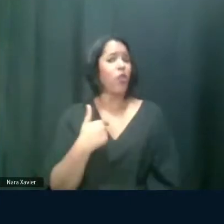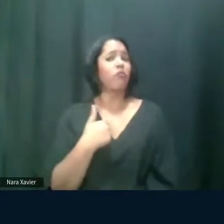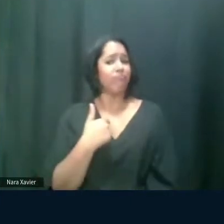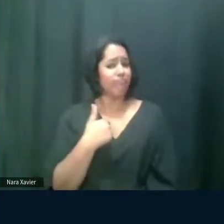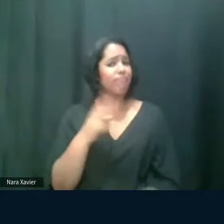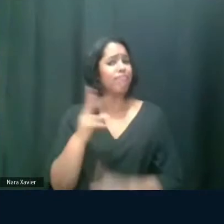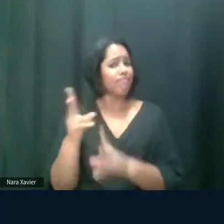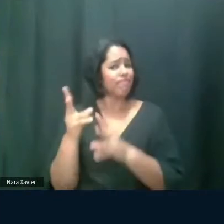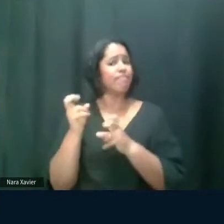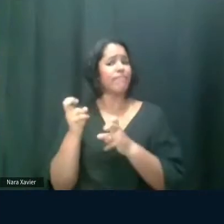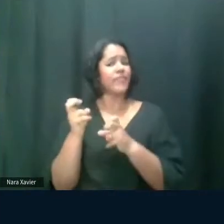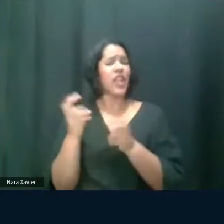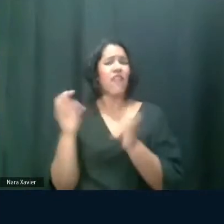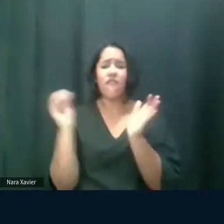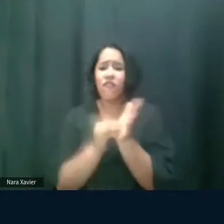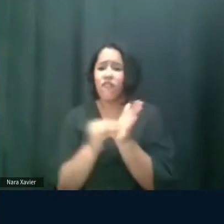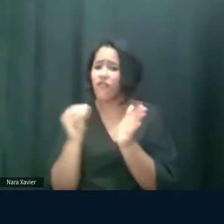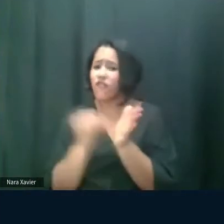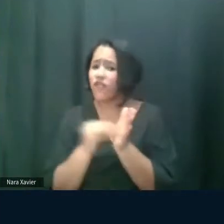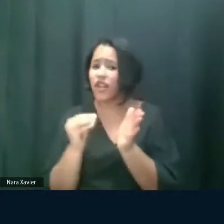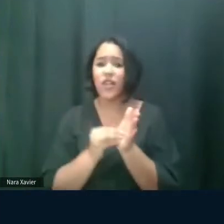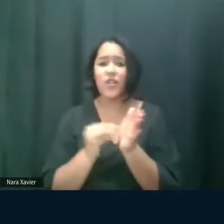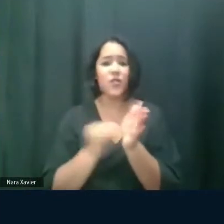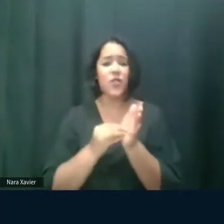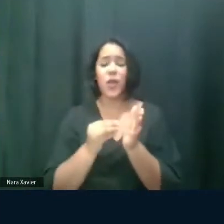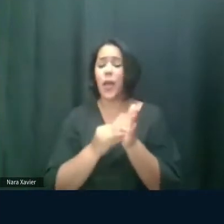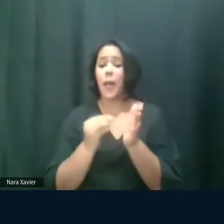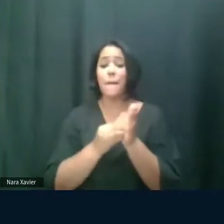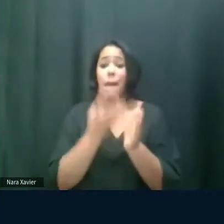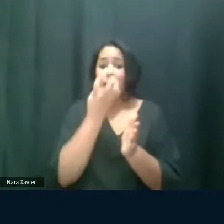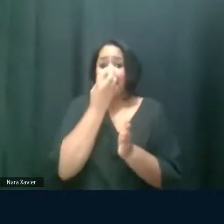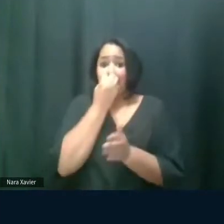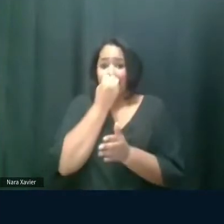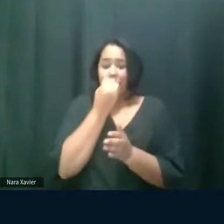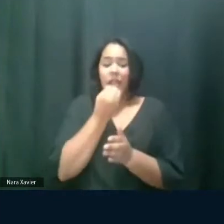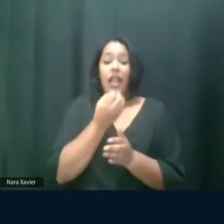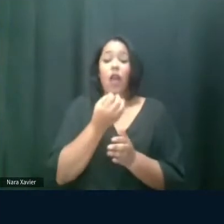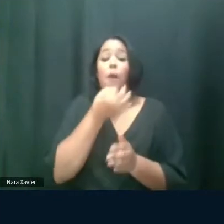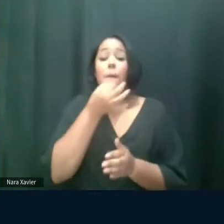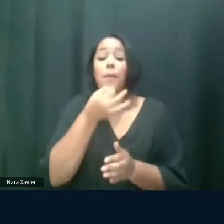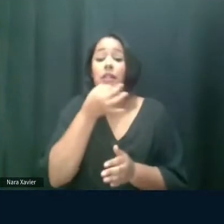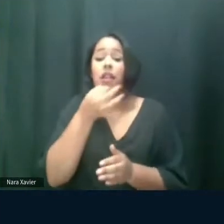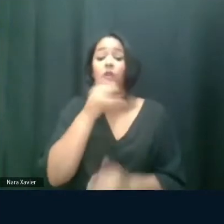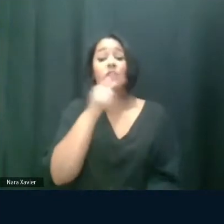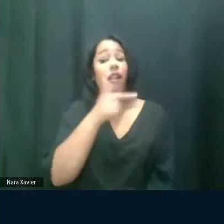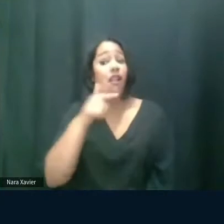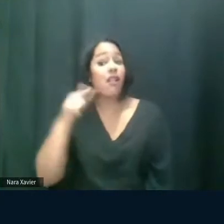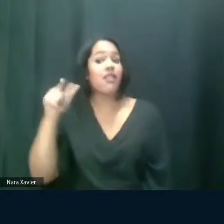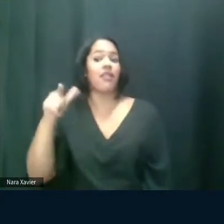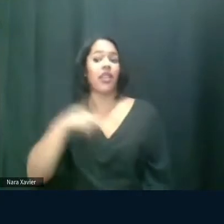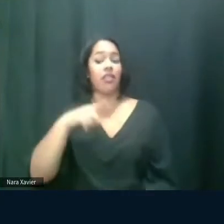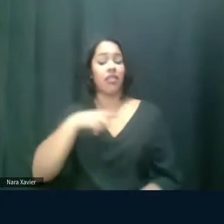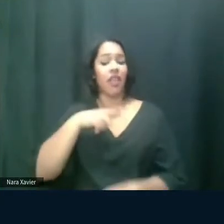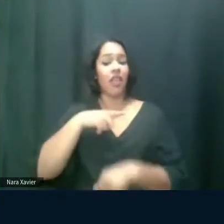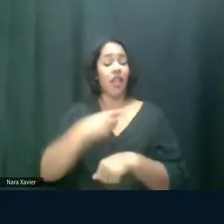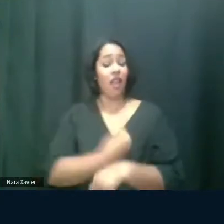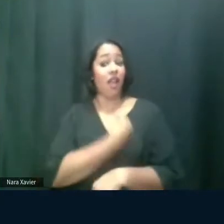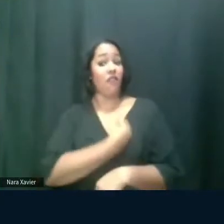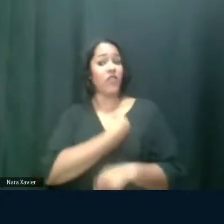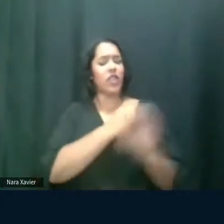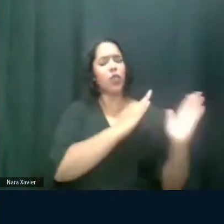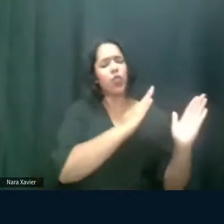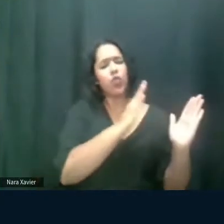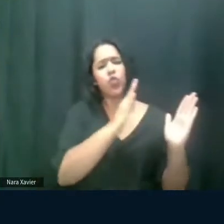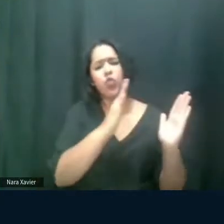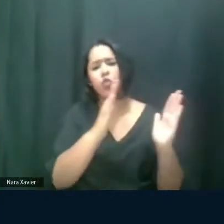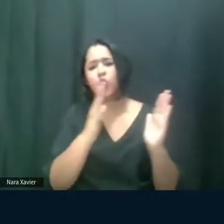só a Lira que se apresentou na introdução, mas a Lira que tem esse percurso incrível